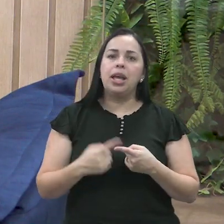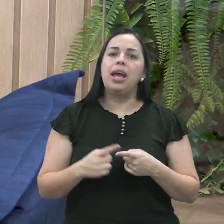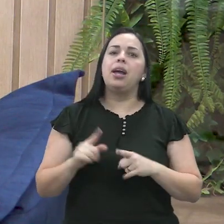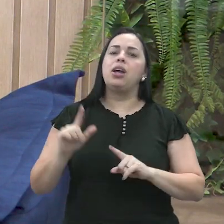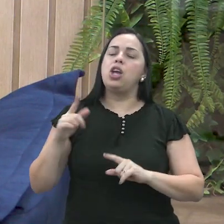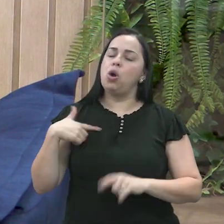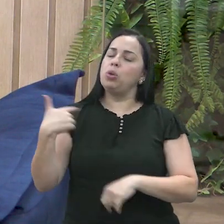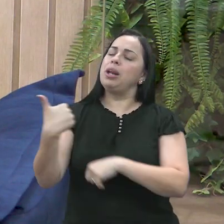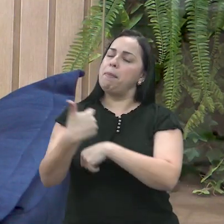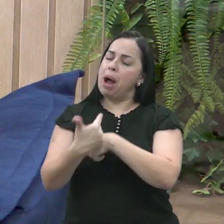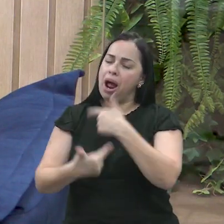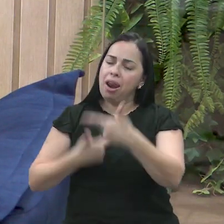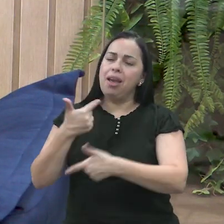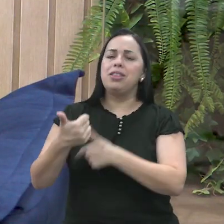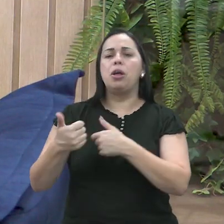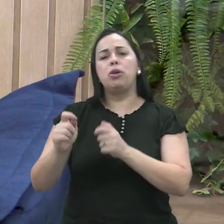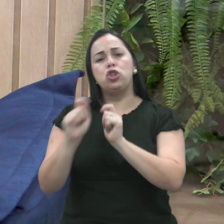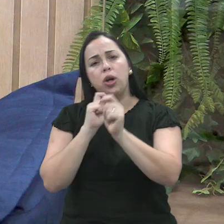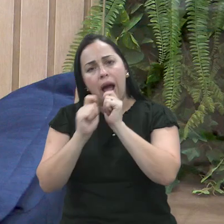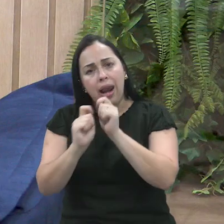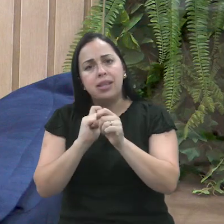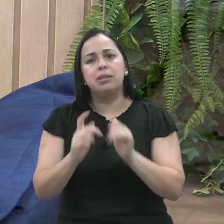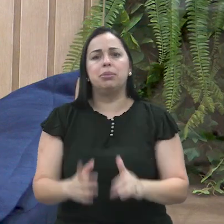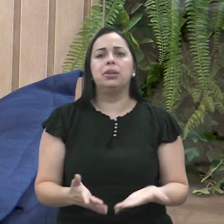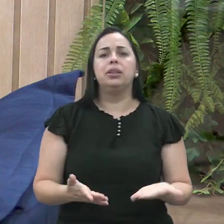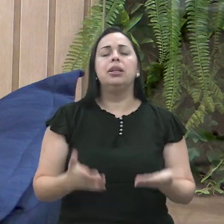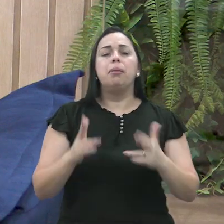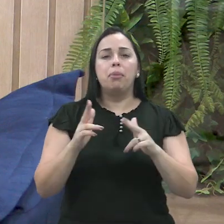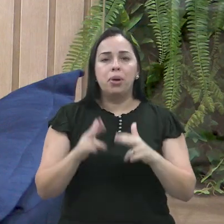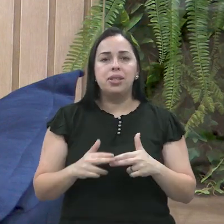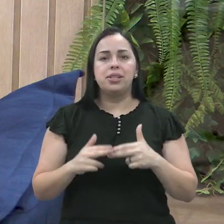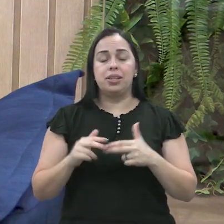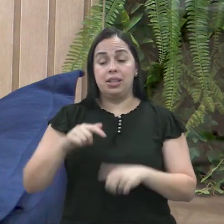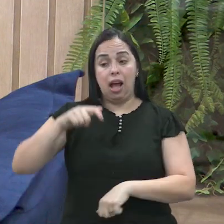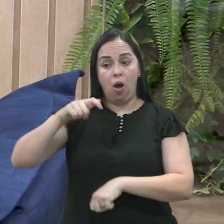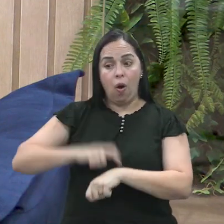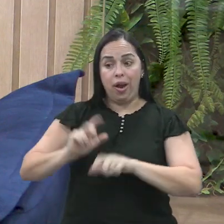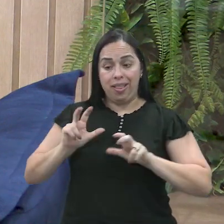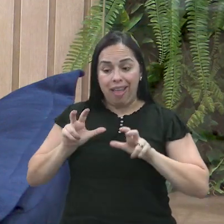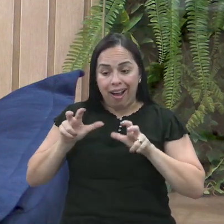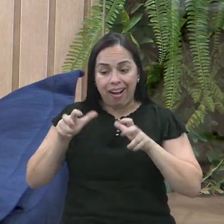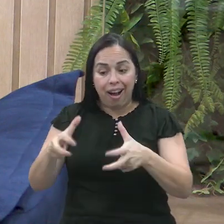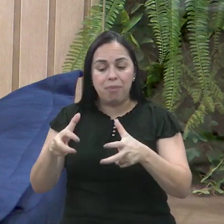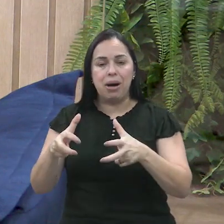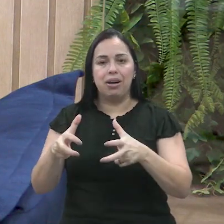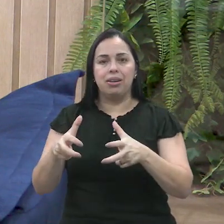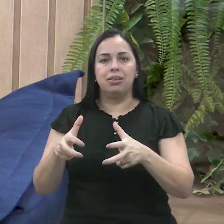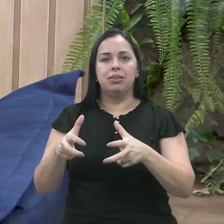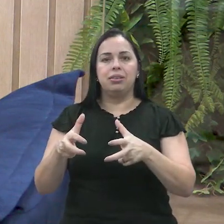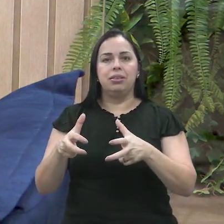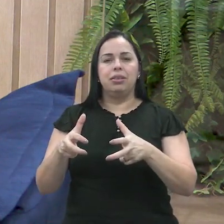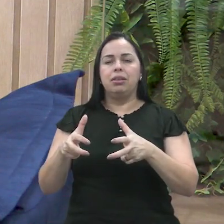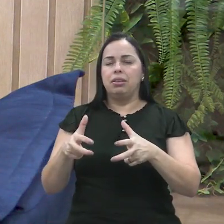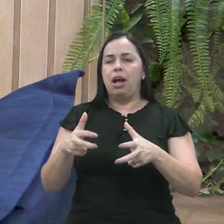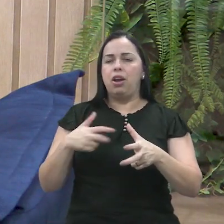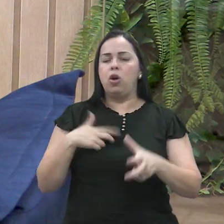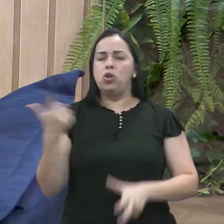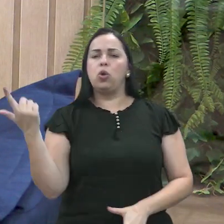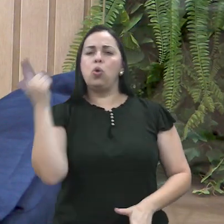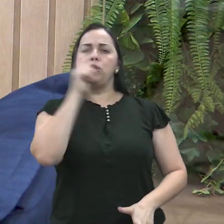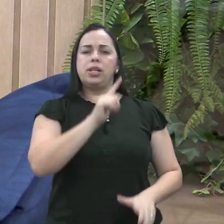ter esse passo dado por causa do exercício profissional. Então, isso na Câmara eu tenho certeza que